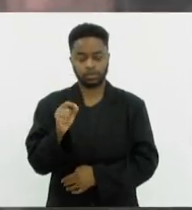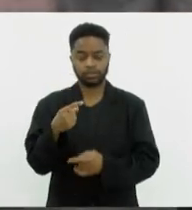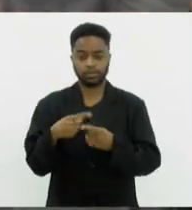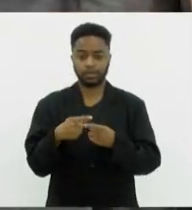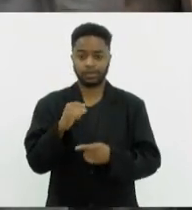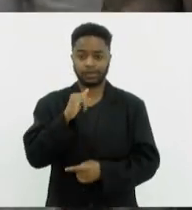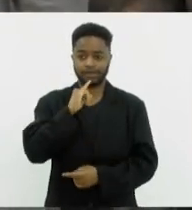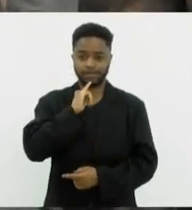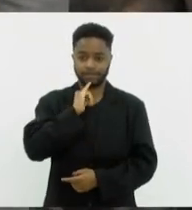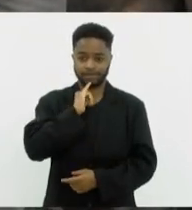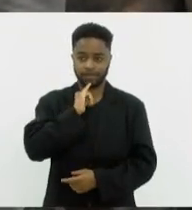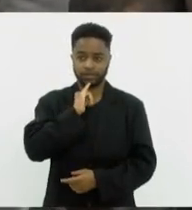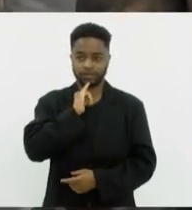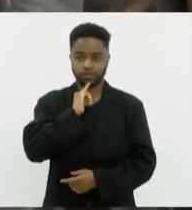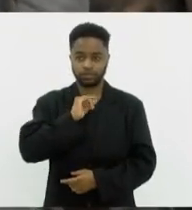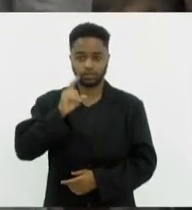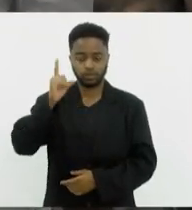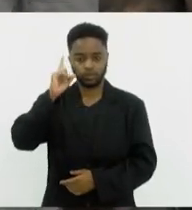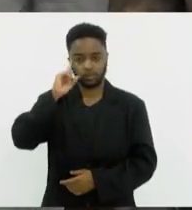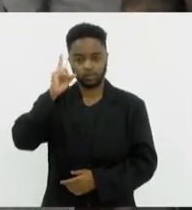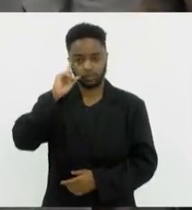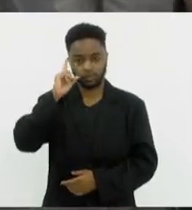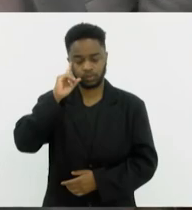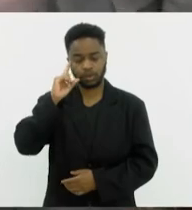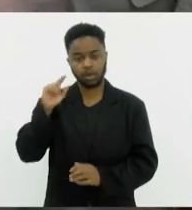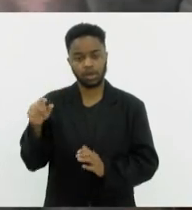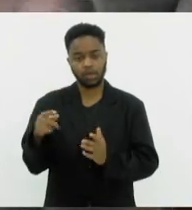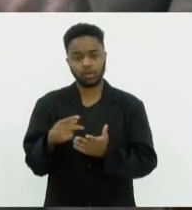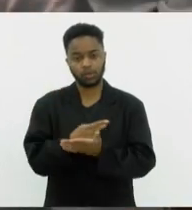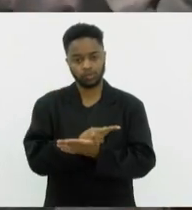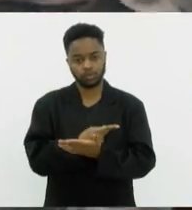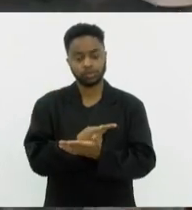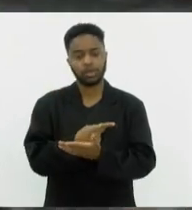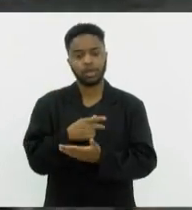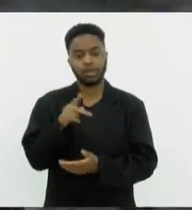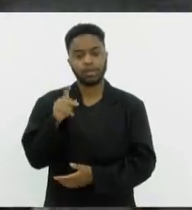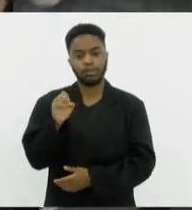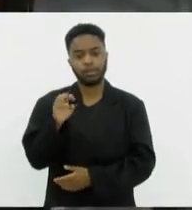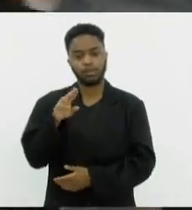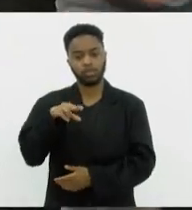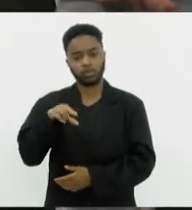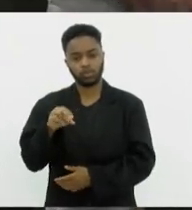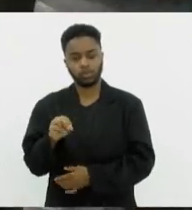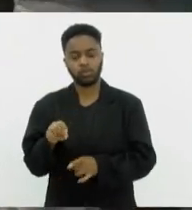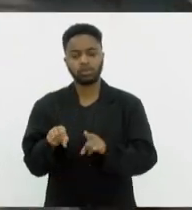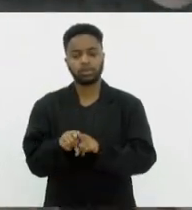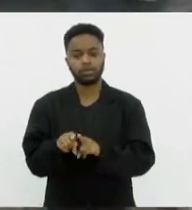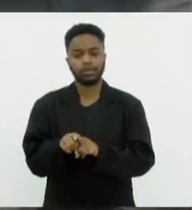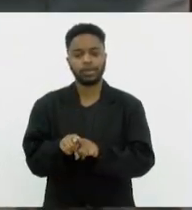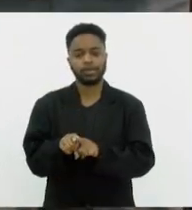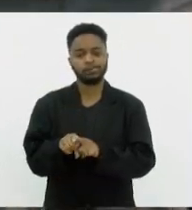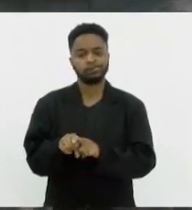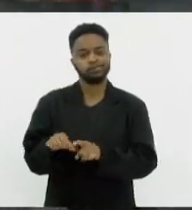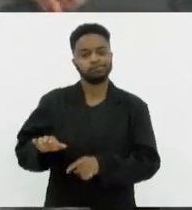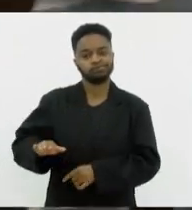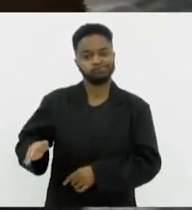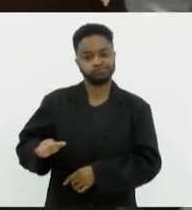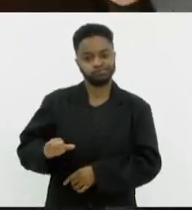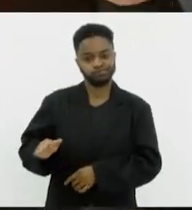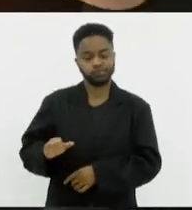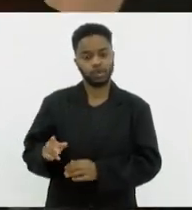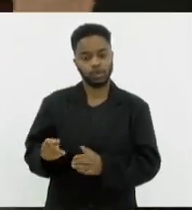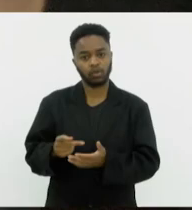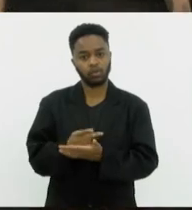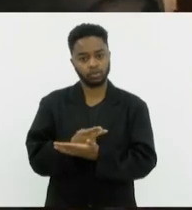infelizmente todos os dias ocorrem, né, pornografias, a sexualização infanto-juvenil. Eu me lembro bem que essa casa aqui,